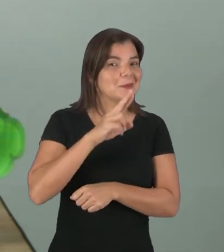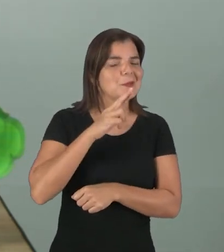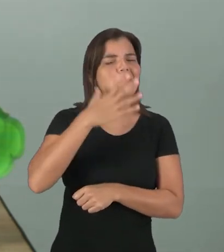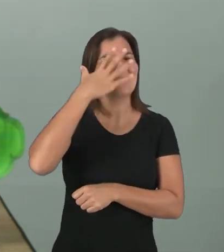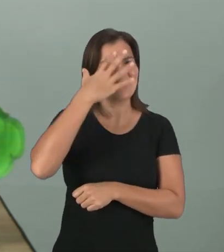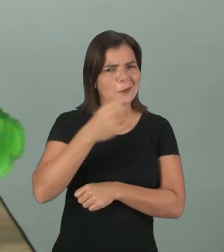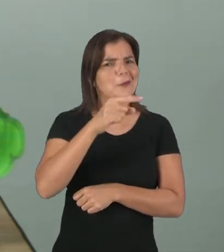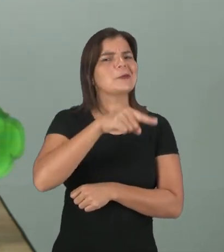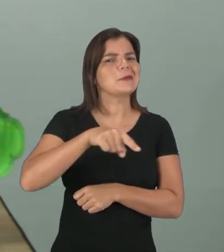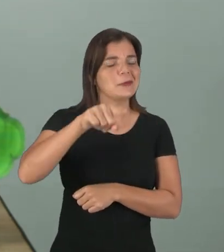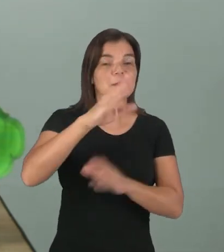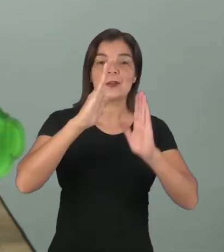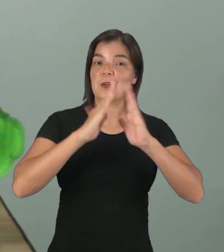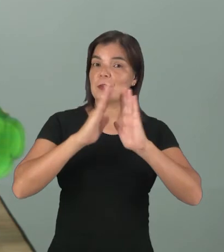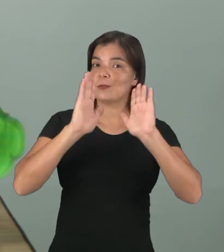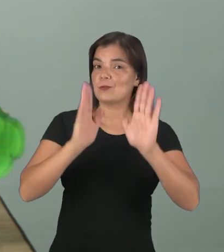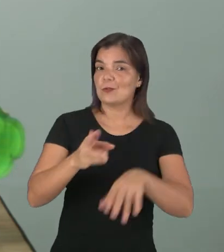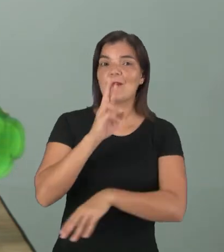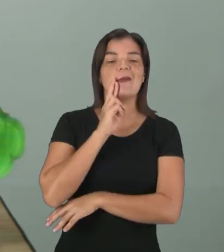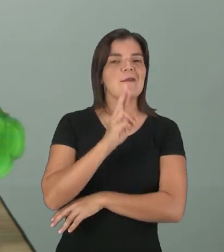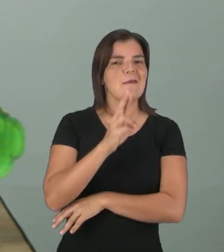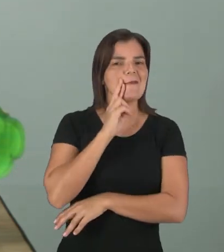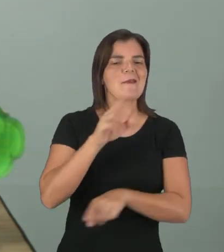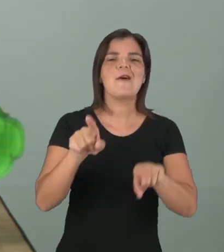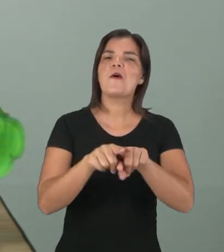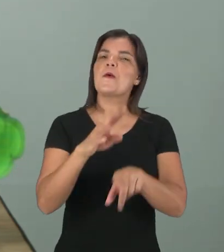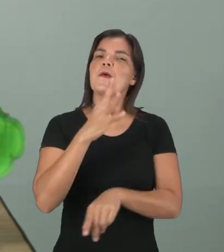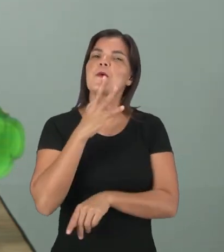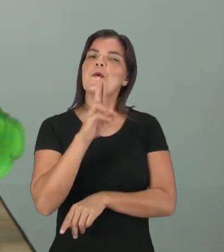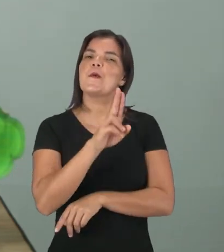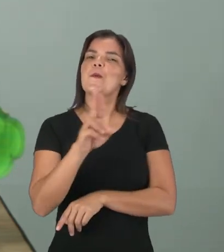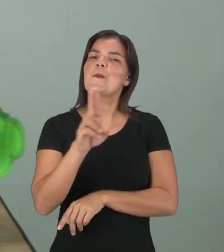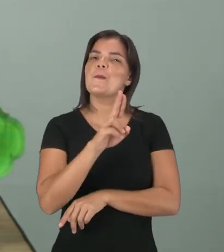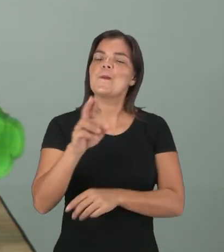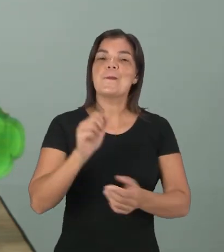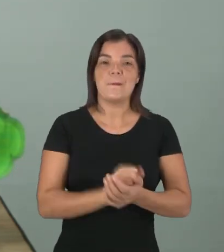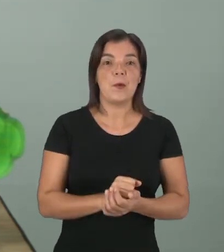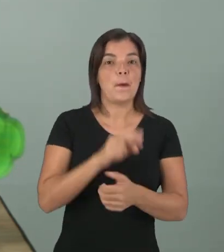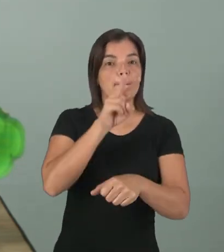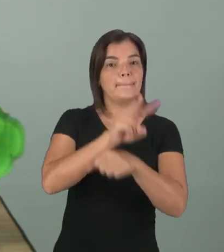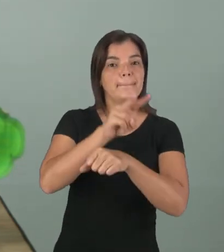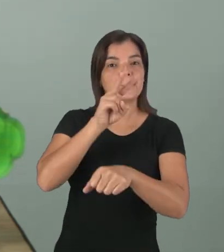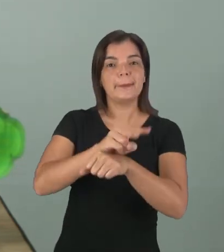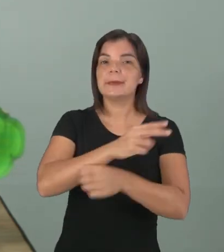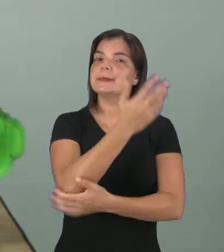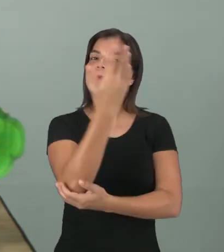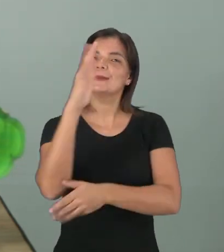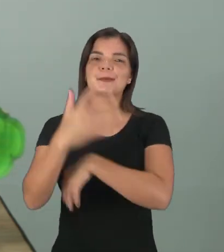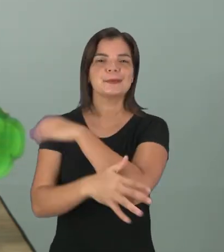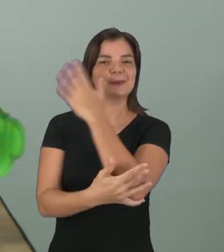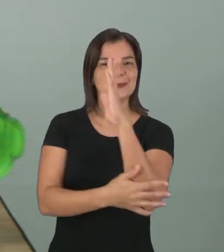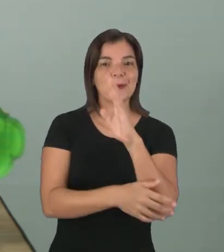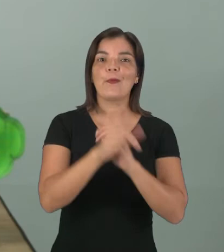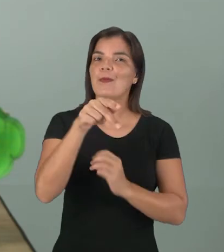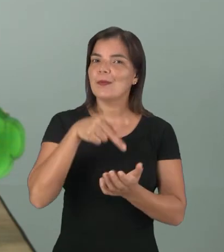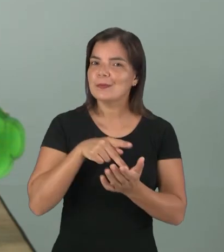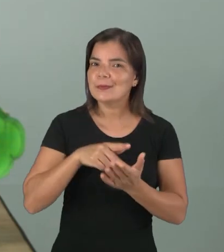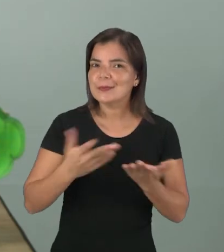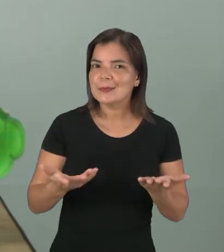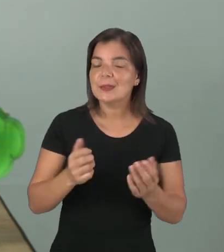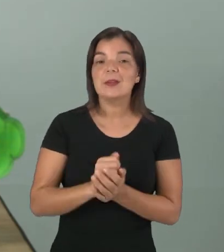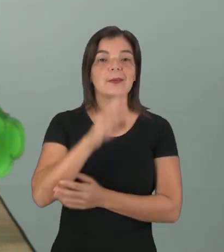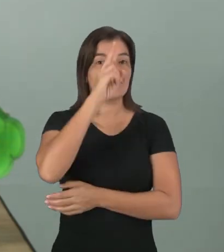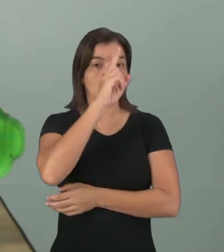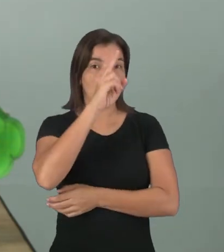eu tenho certeza que alguém aí de casa já respondeu. Ele é conhecido e chamado como protetor da natureza, não é verdade? E lá